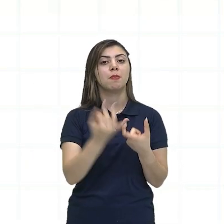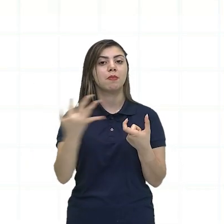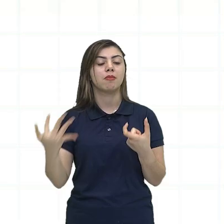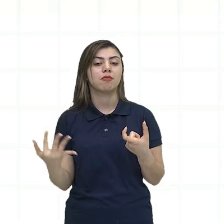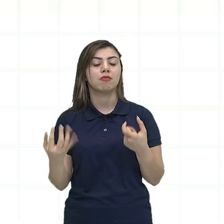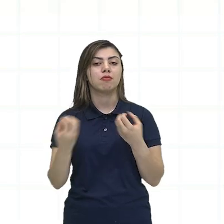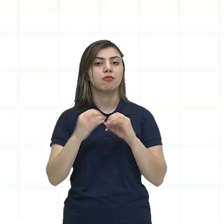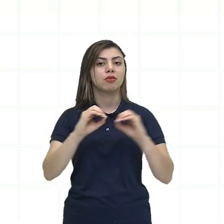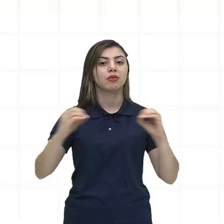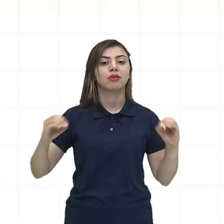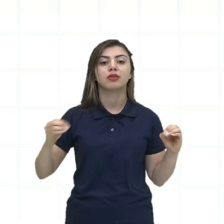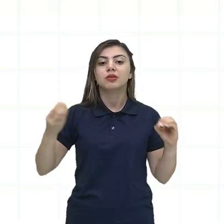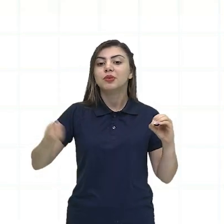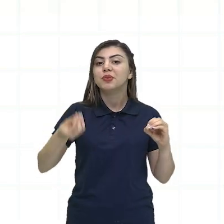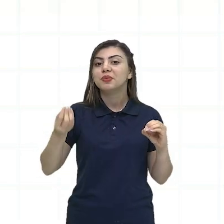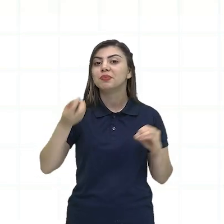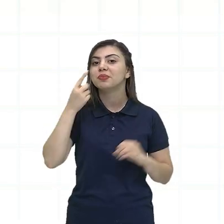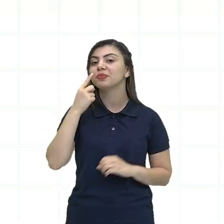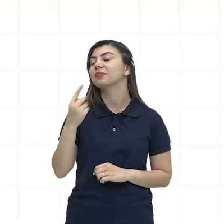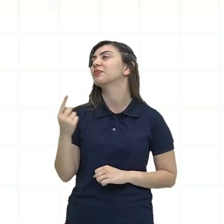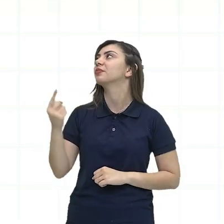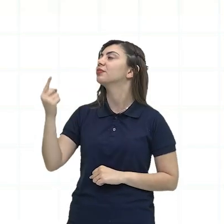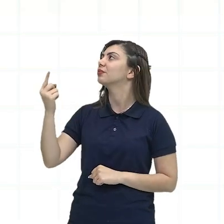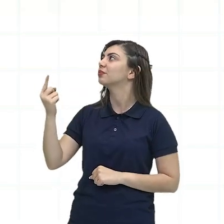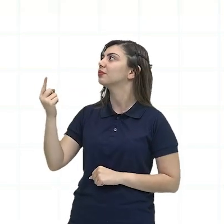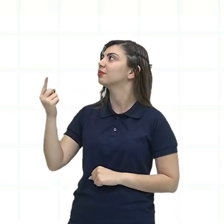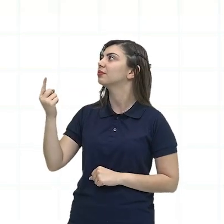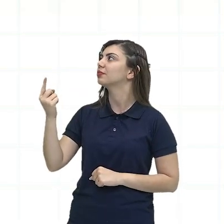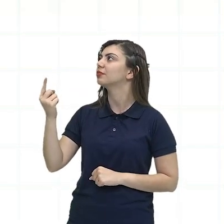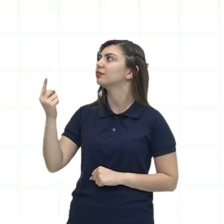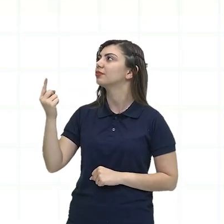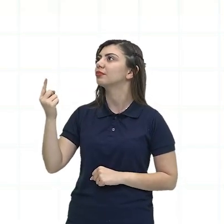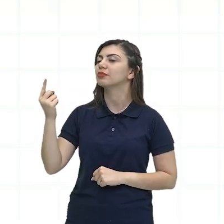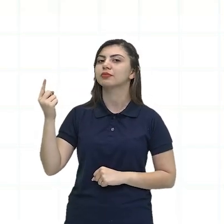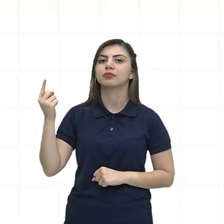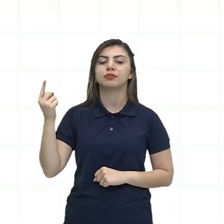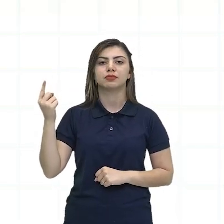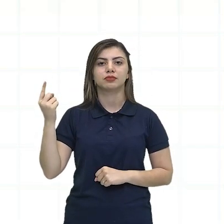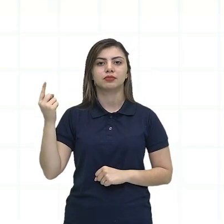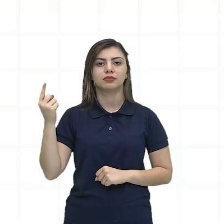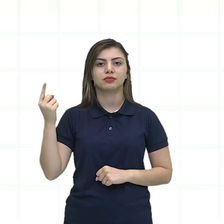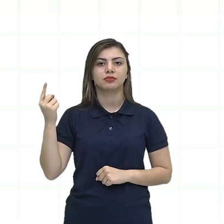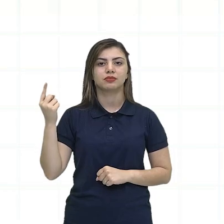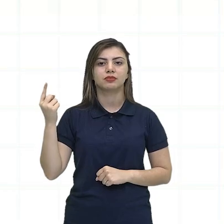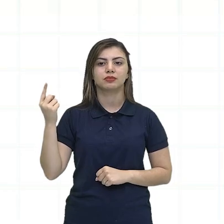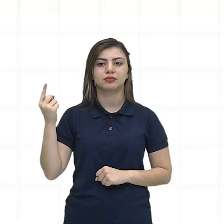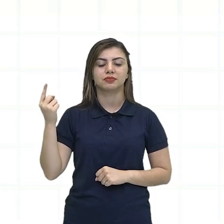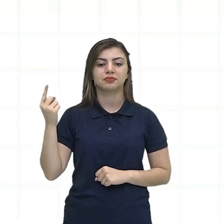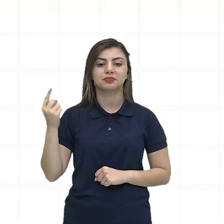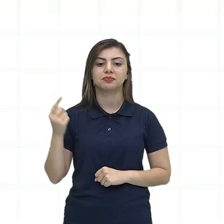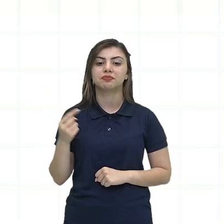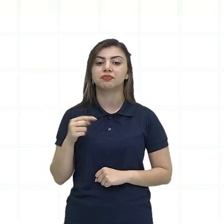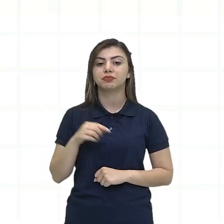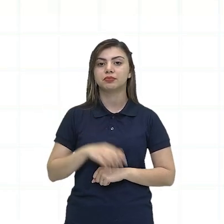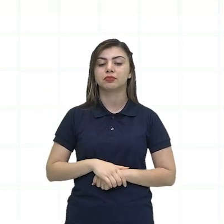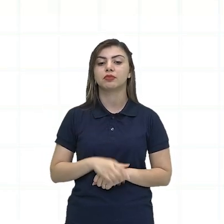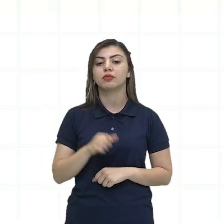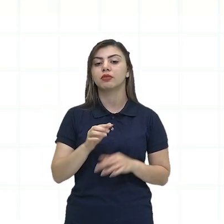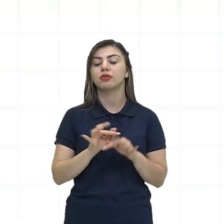oração. Então fica assim. They are very happy. Então, eles são muito felizes.